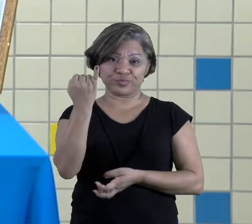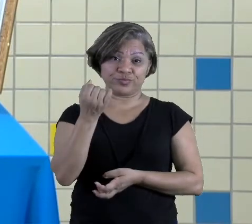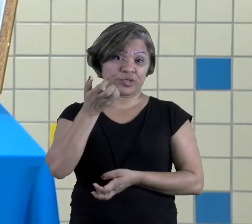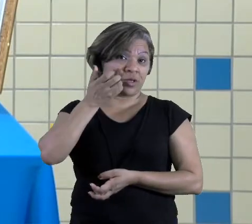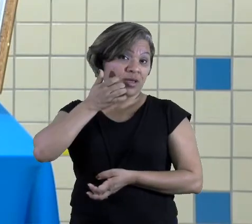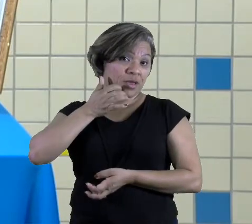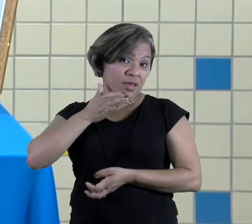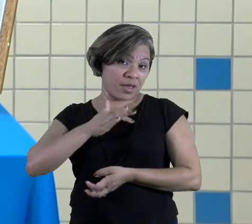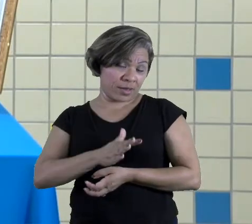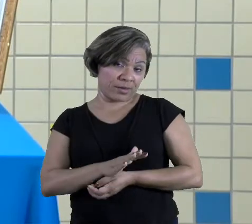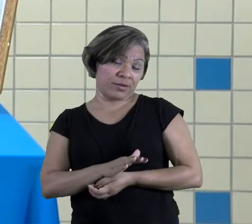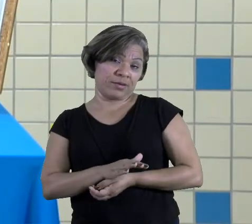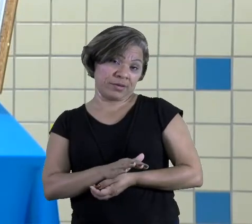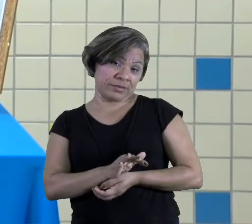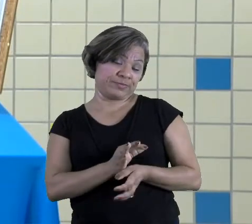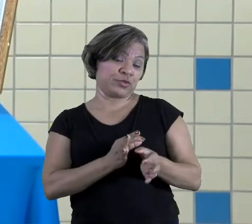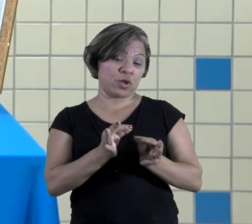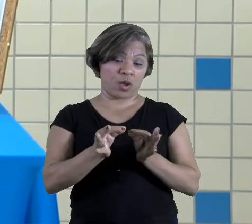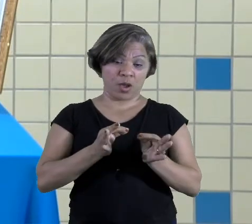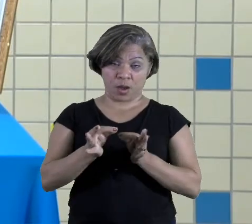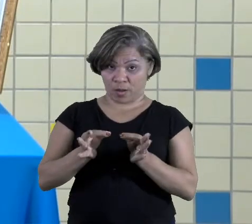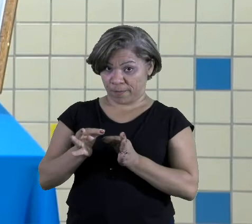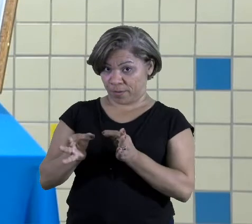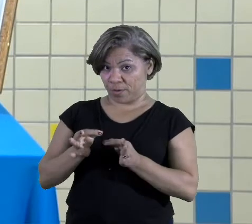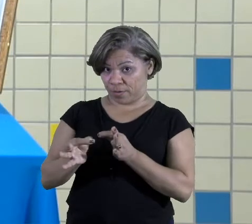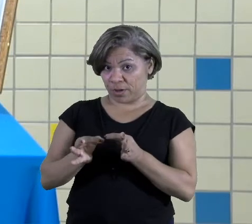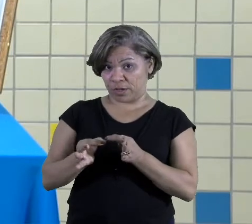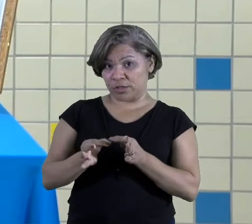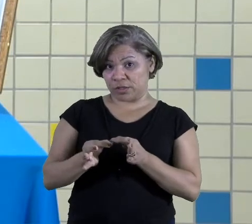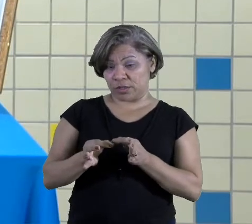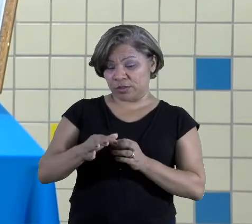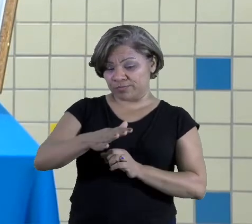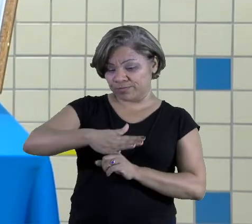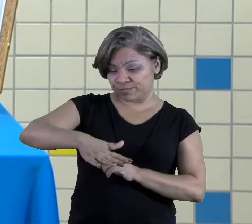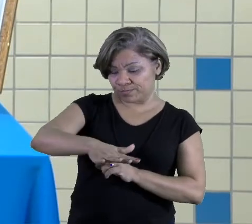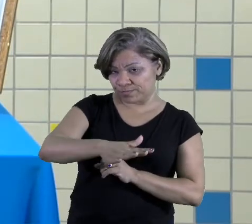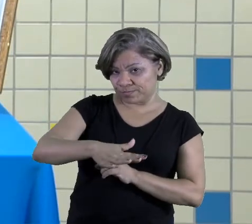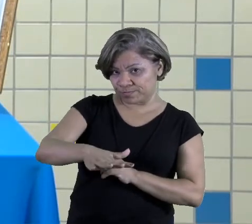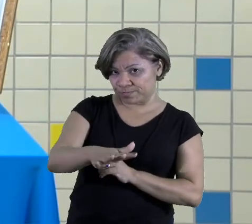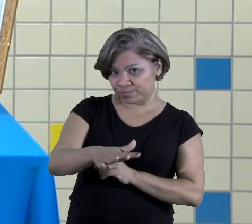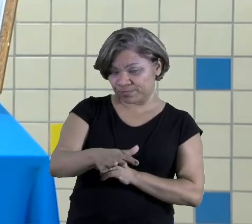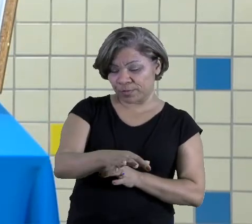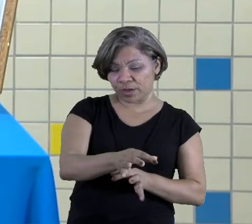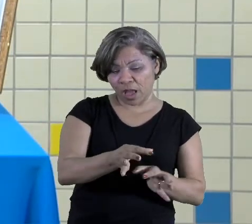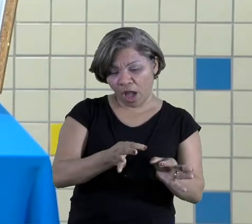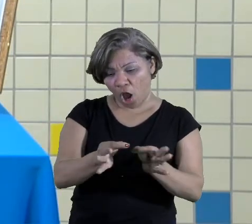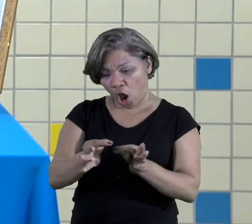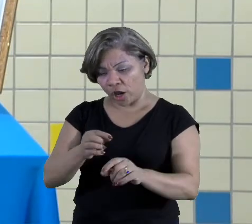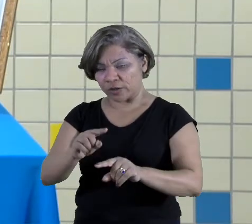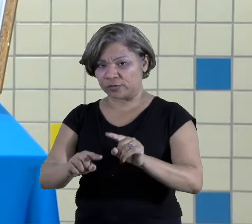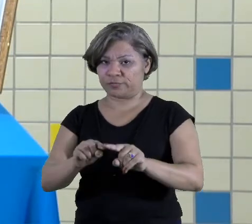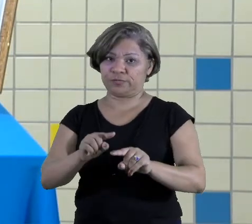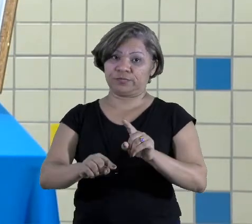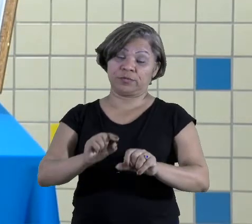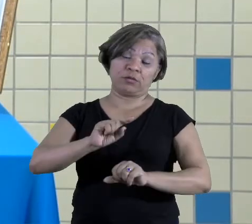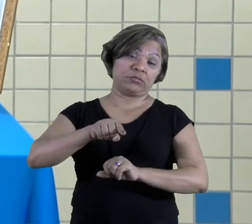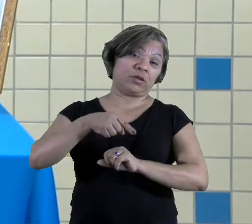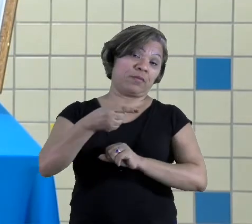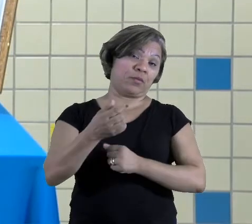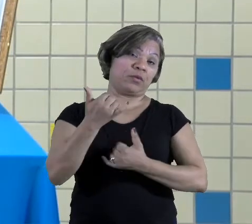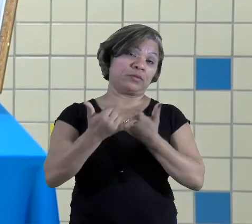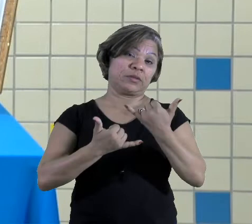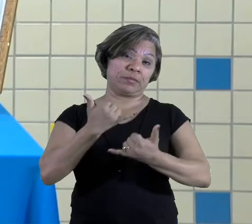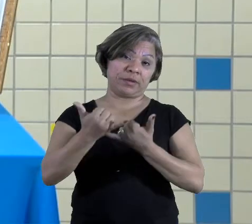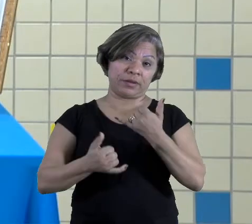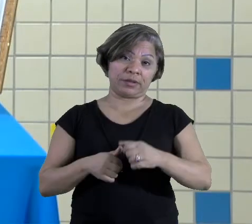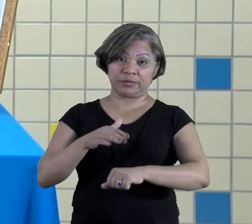do momento de organização dos espaços e da organização do material. Então, após a brincadeira, chame a